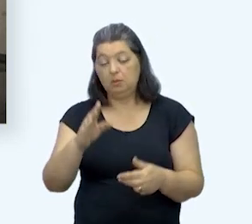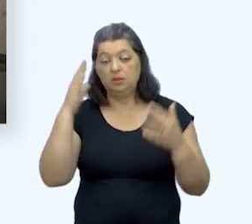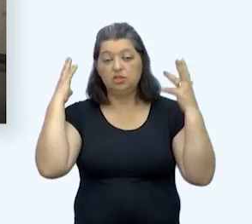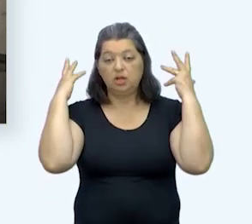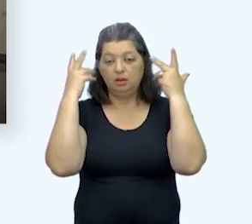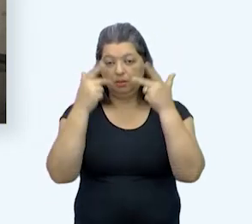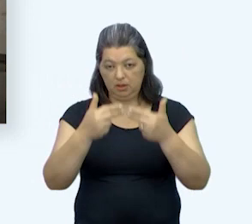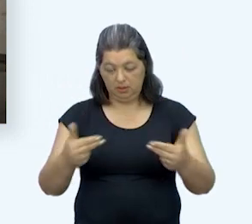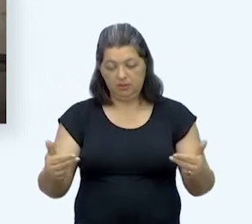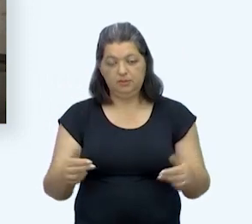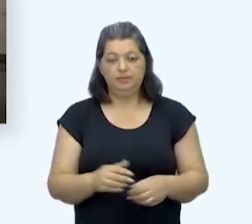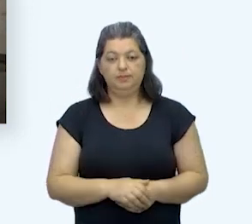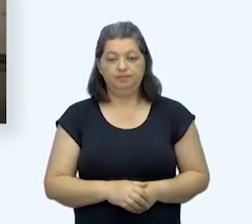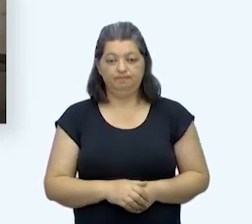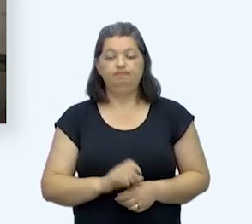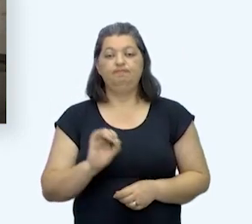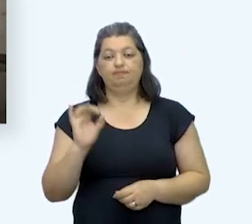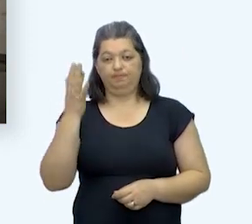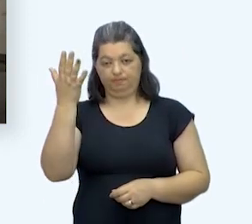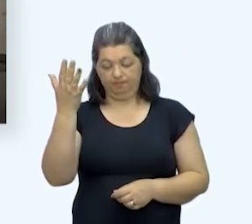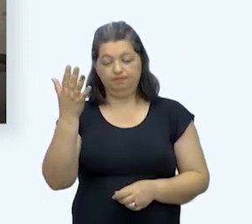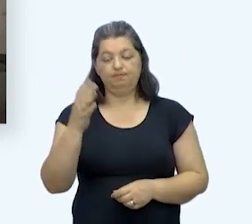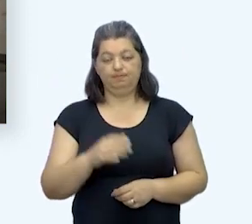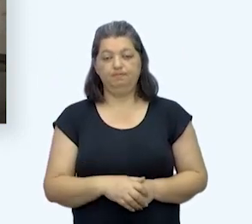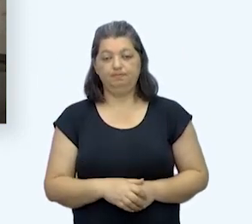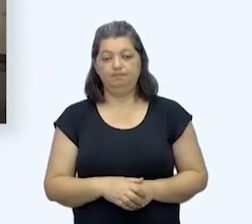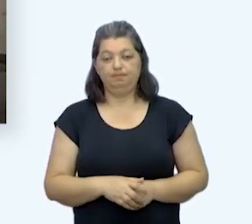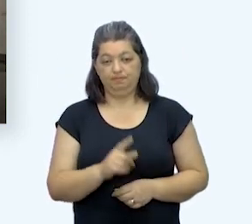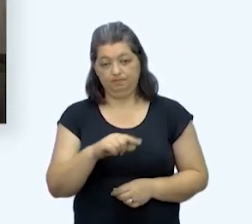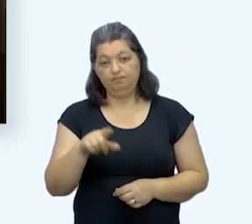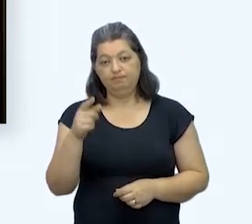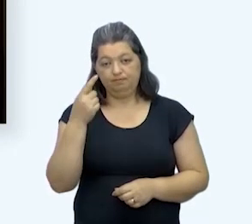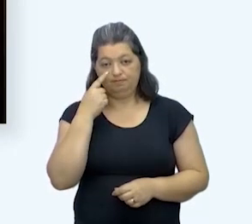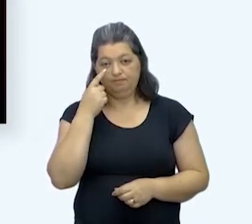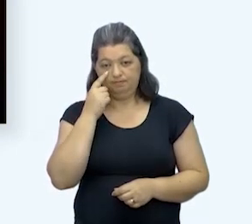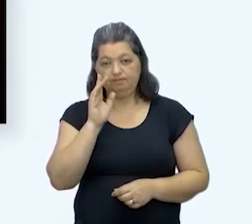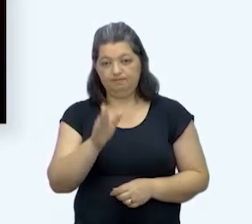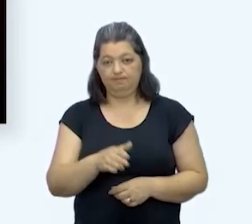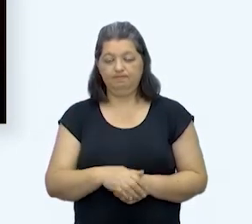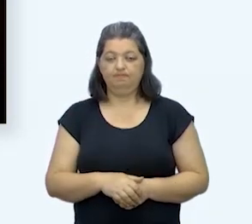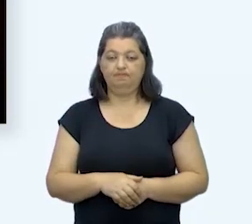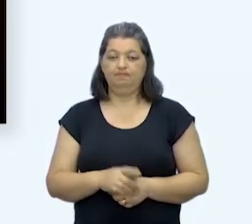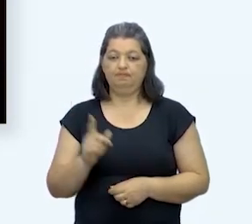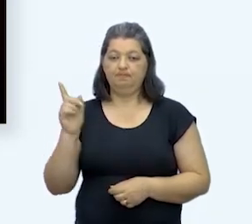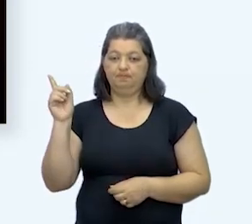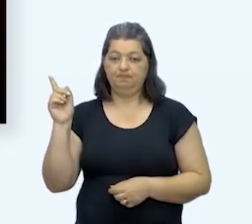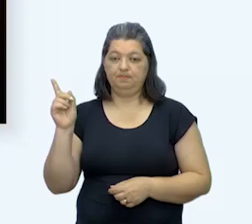E foi o que aconteceu, como vocês podem ver.